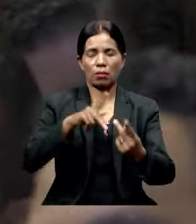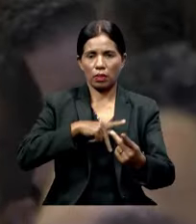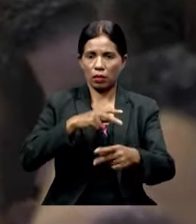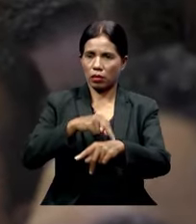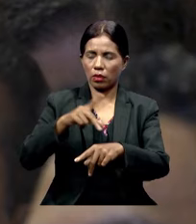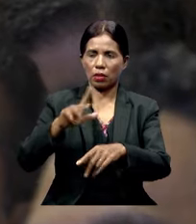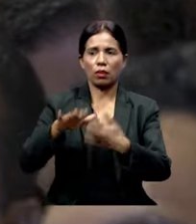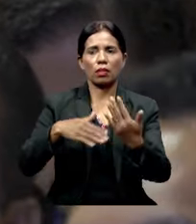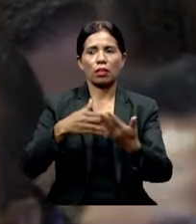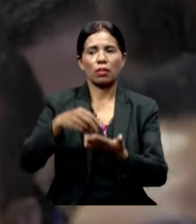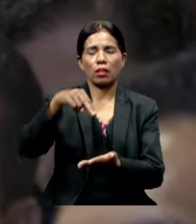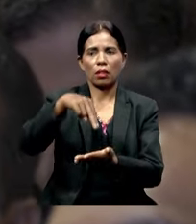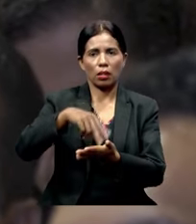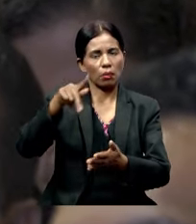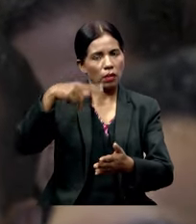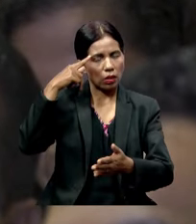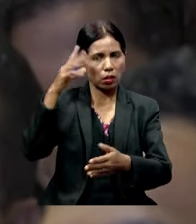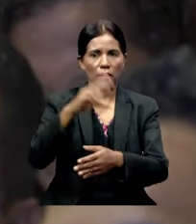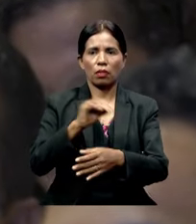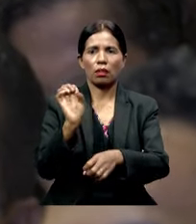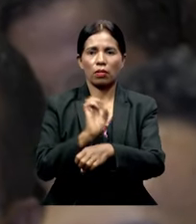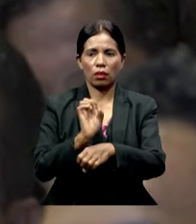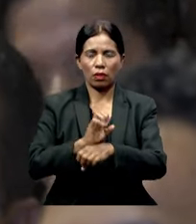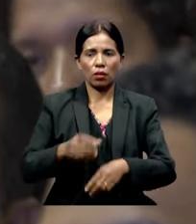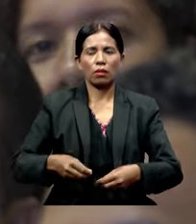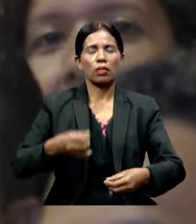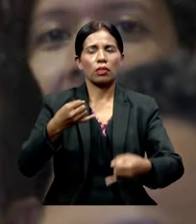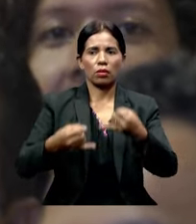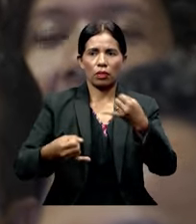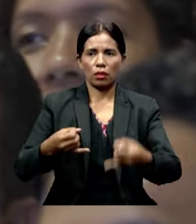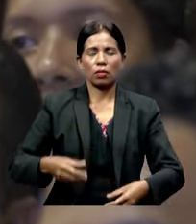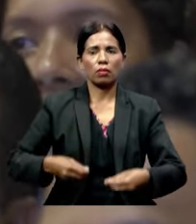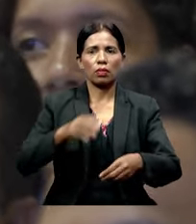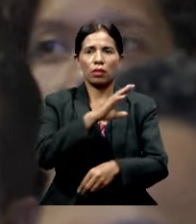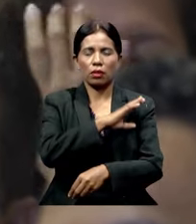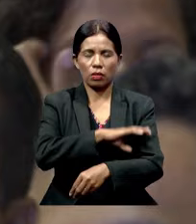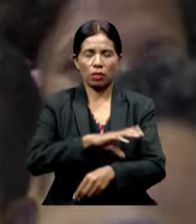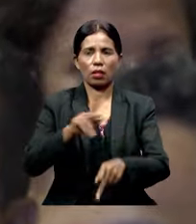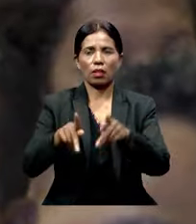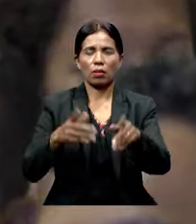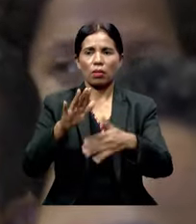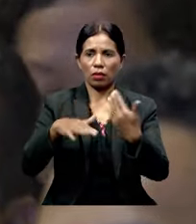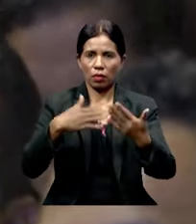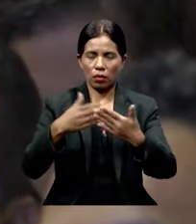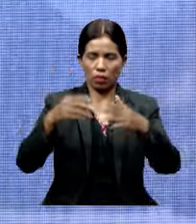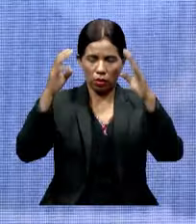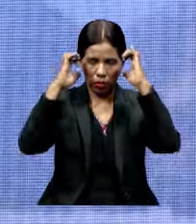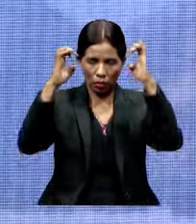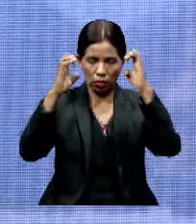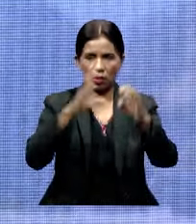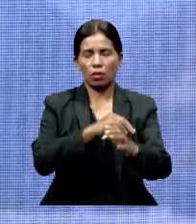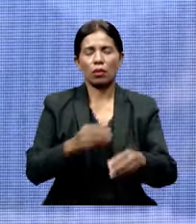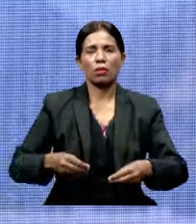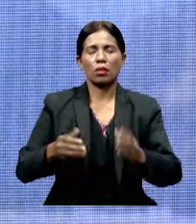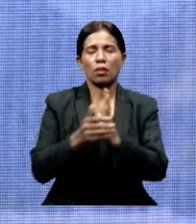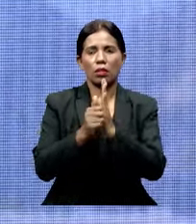makanesan estabiliza política no económica, reforma jurídico, o difo segurança ba investidores sira, educação no capacitação no